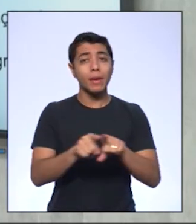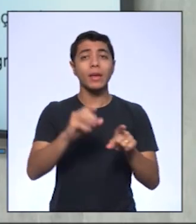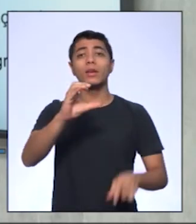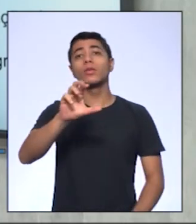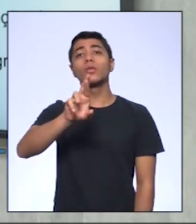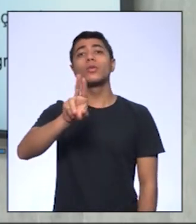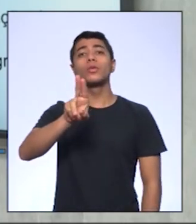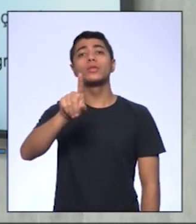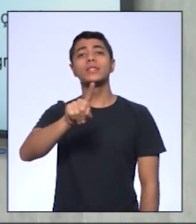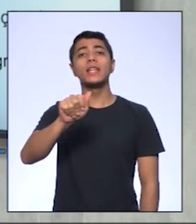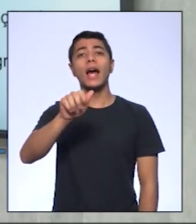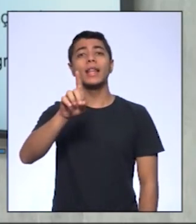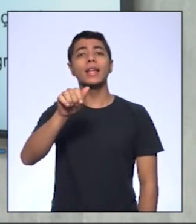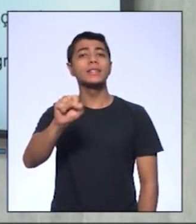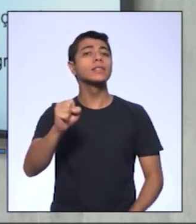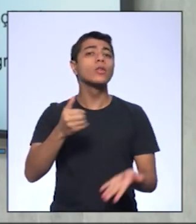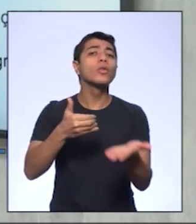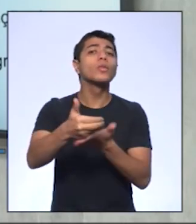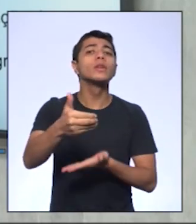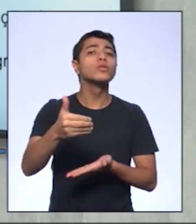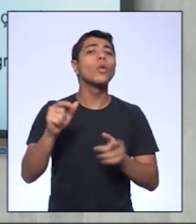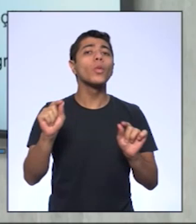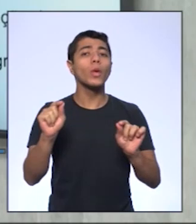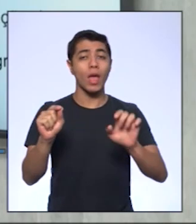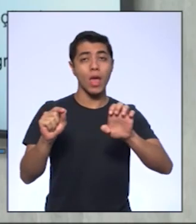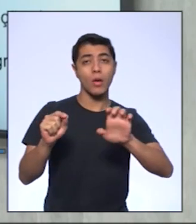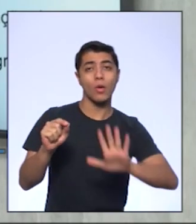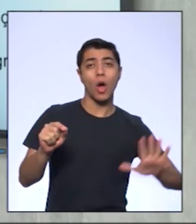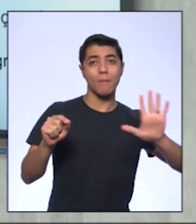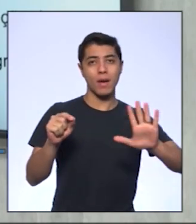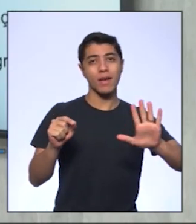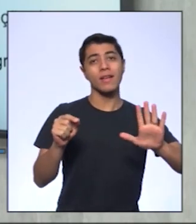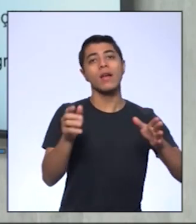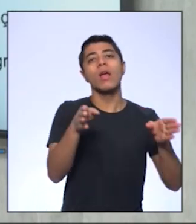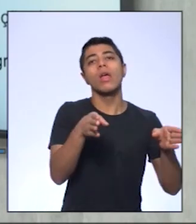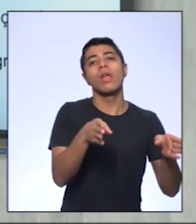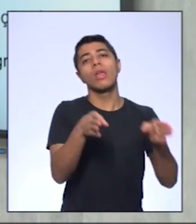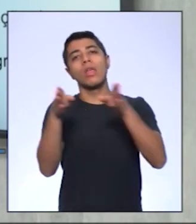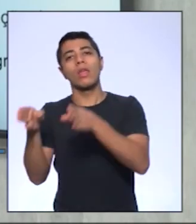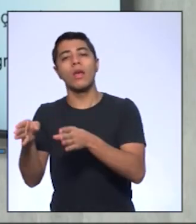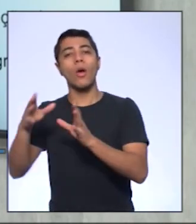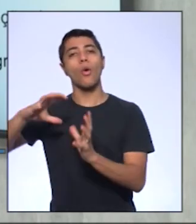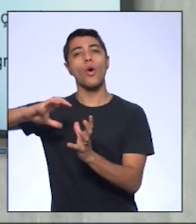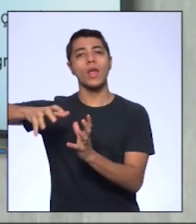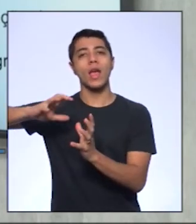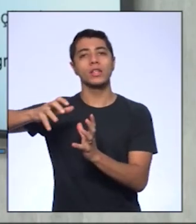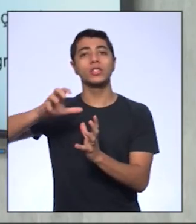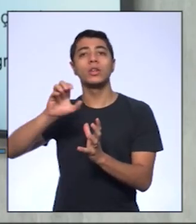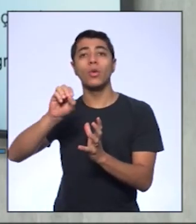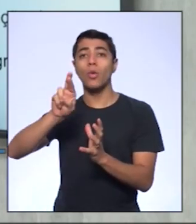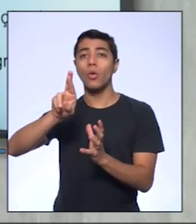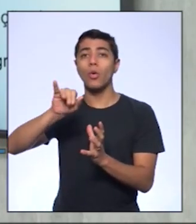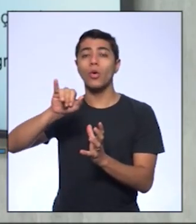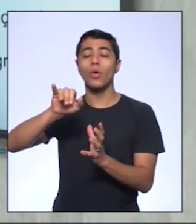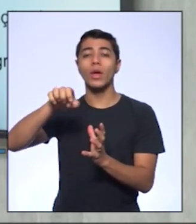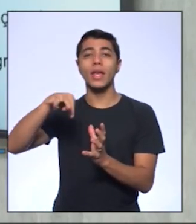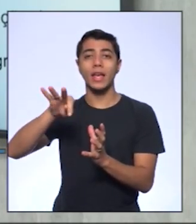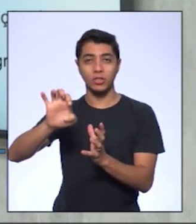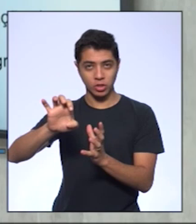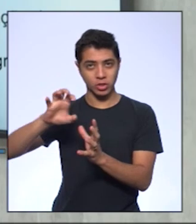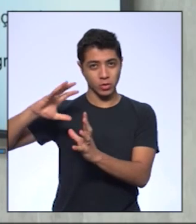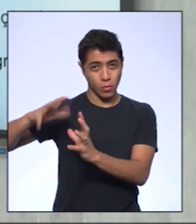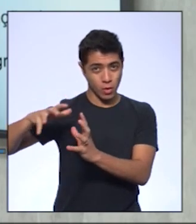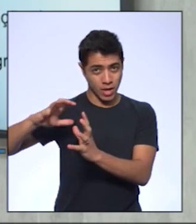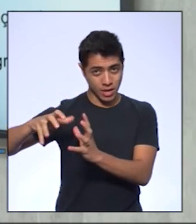produtos orientais para a Europa. A vinda de produtos orientais reacende o interesse europeu em produtos, em